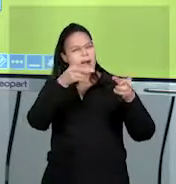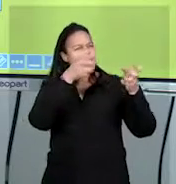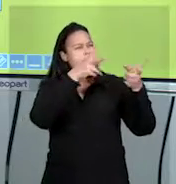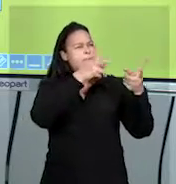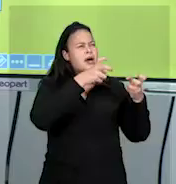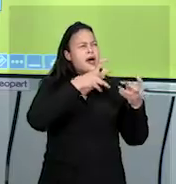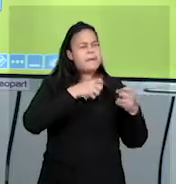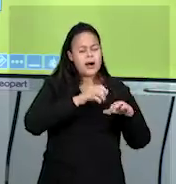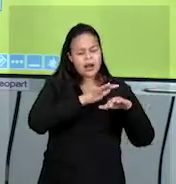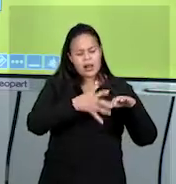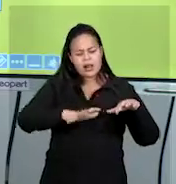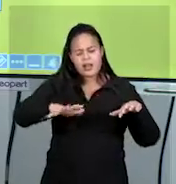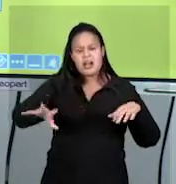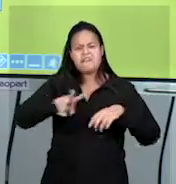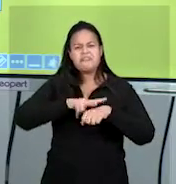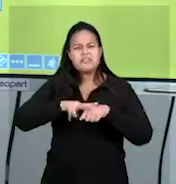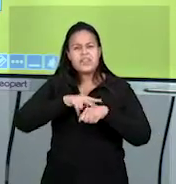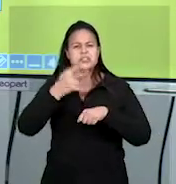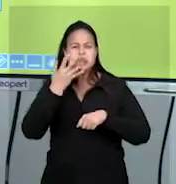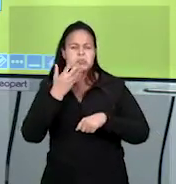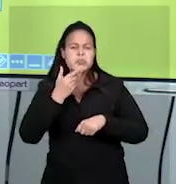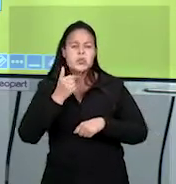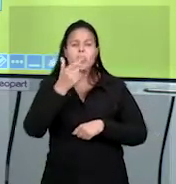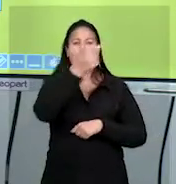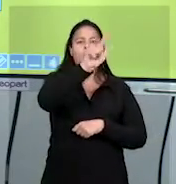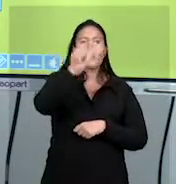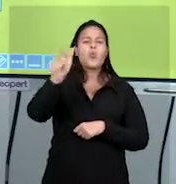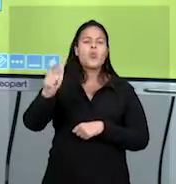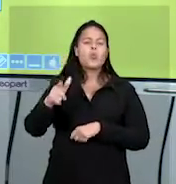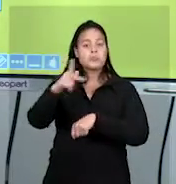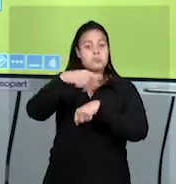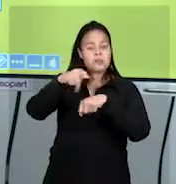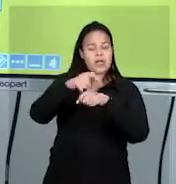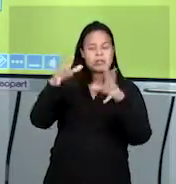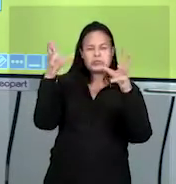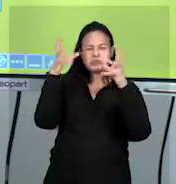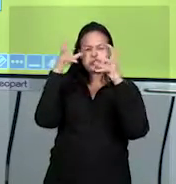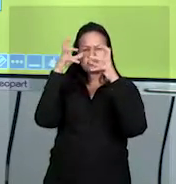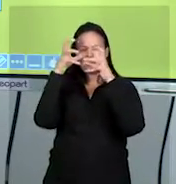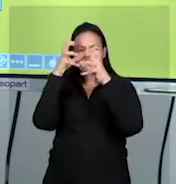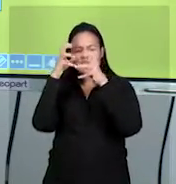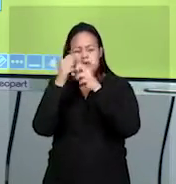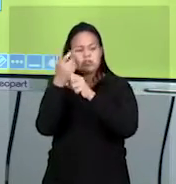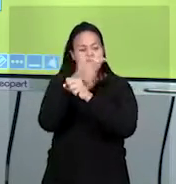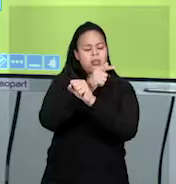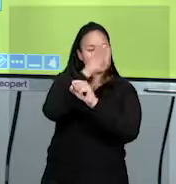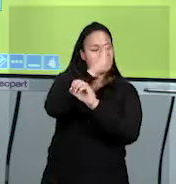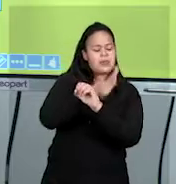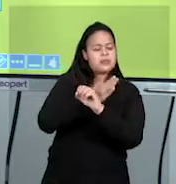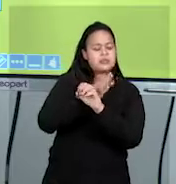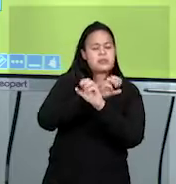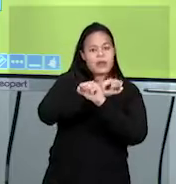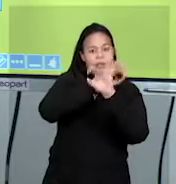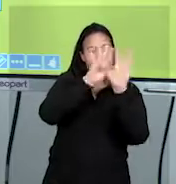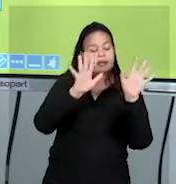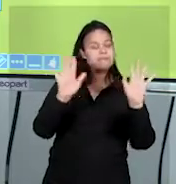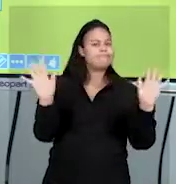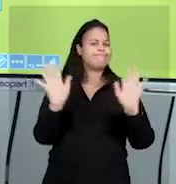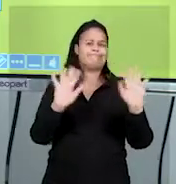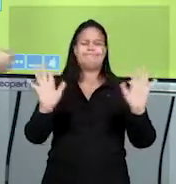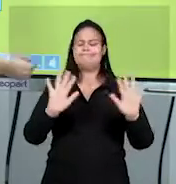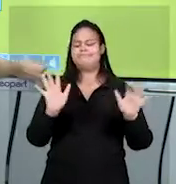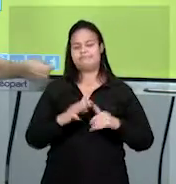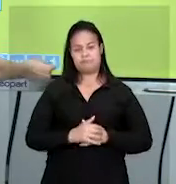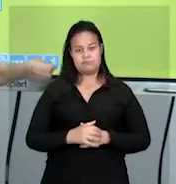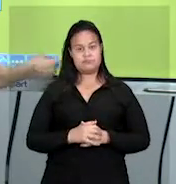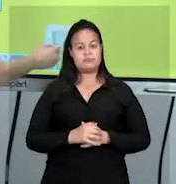de verde e eu coloco os outros países com uma cor mais forte do que a do Brasil, que eu tenho que analisar? Não fica, né? Então, essas coisas